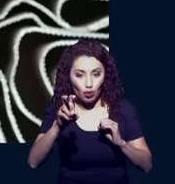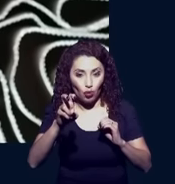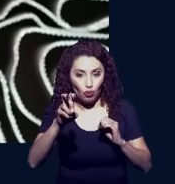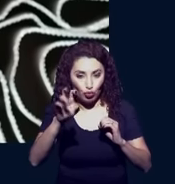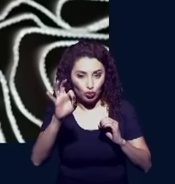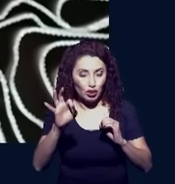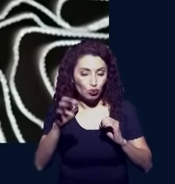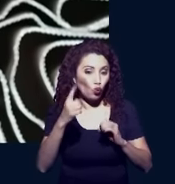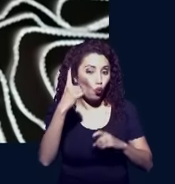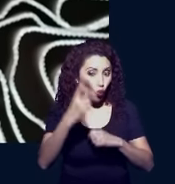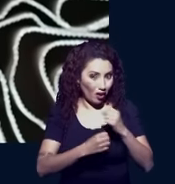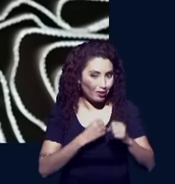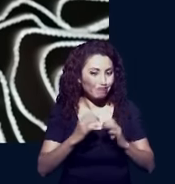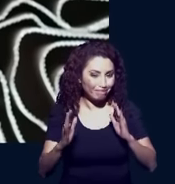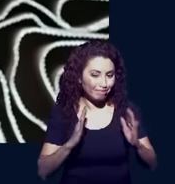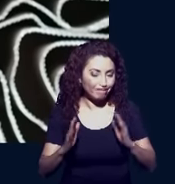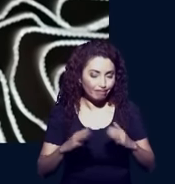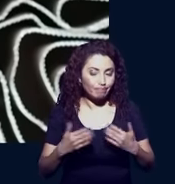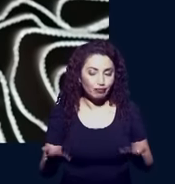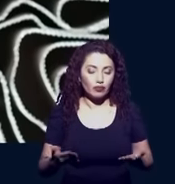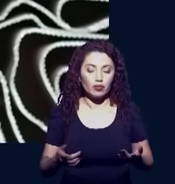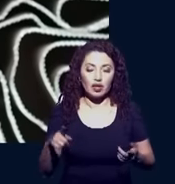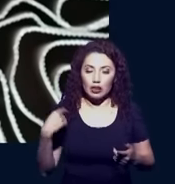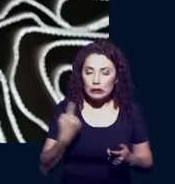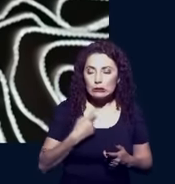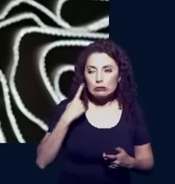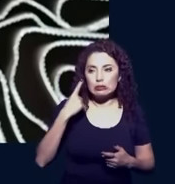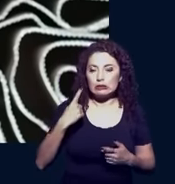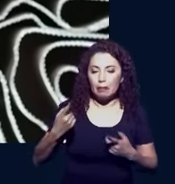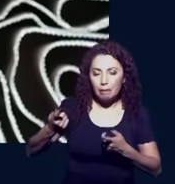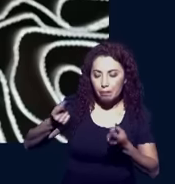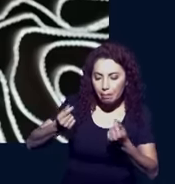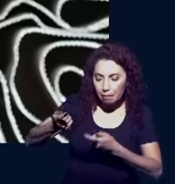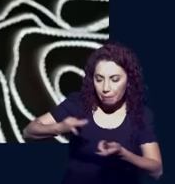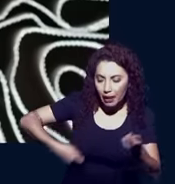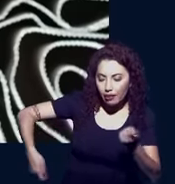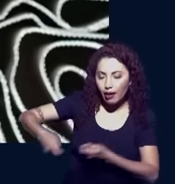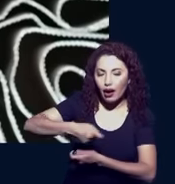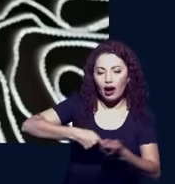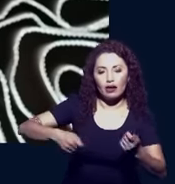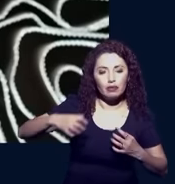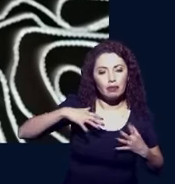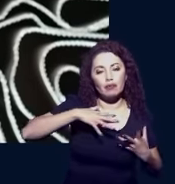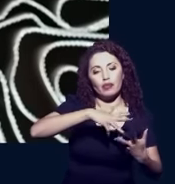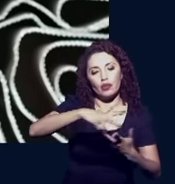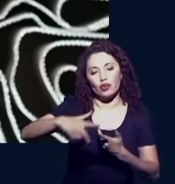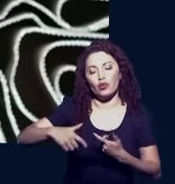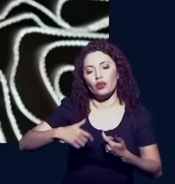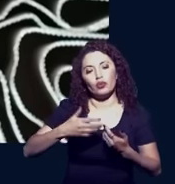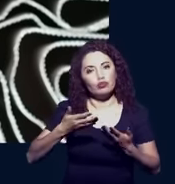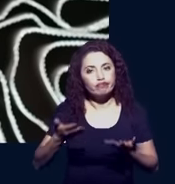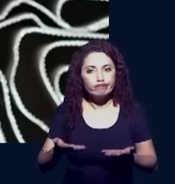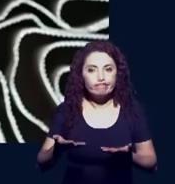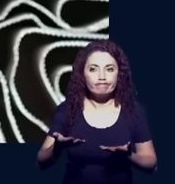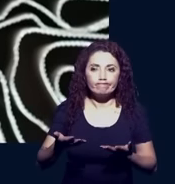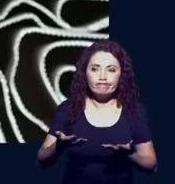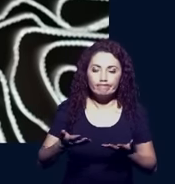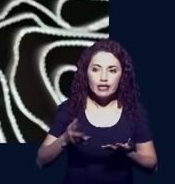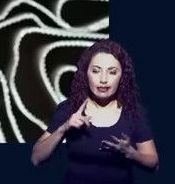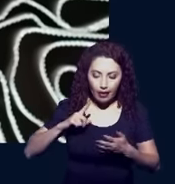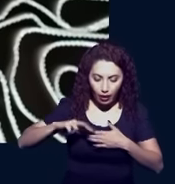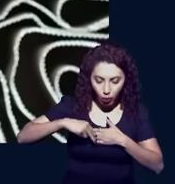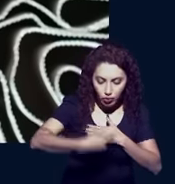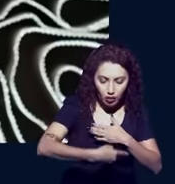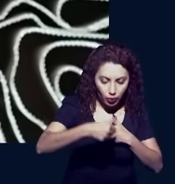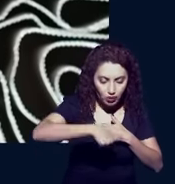mercado é eh nos mercados globais né obviamente com Ampla consequência Aqui no Brasil é se esse movimento se